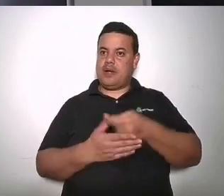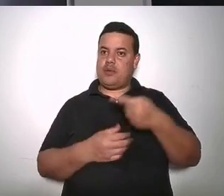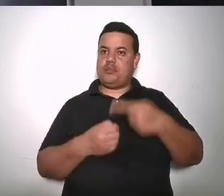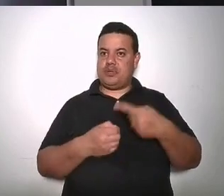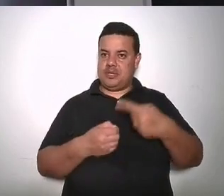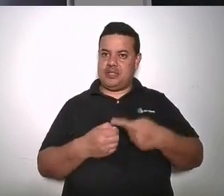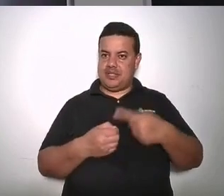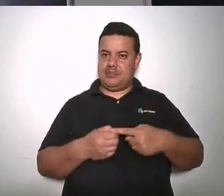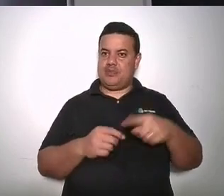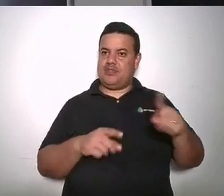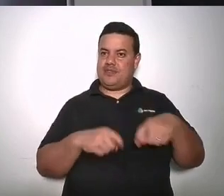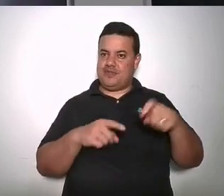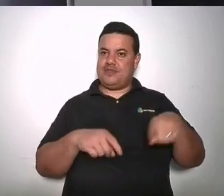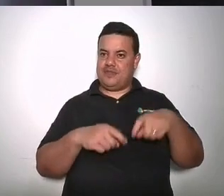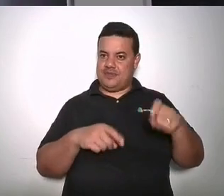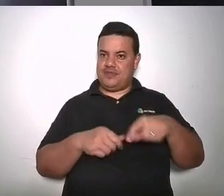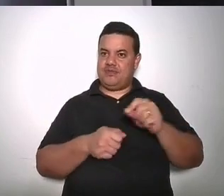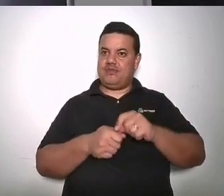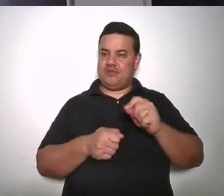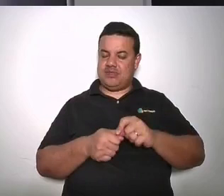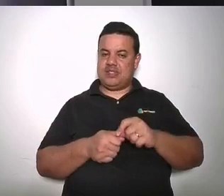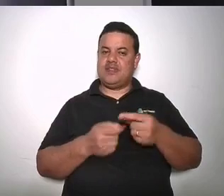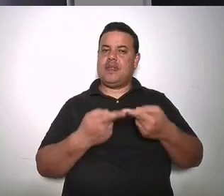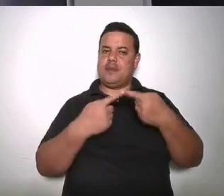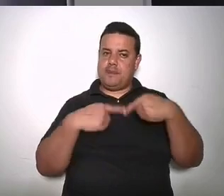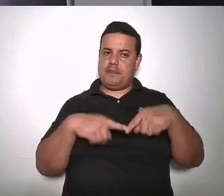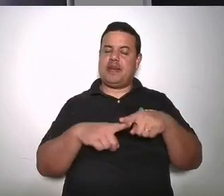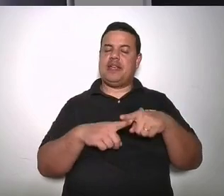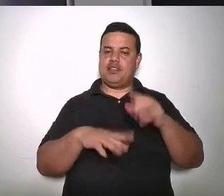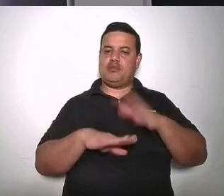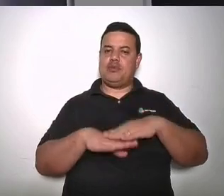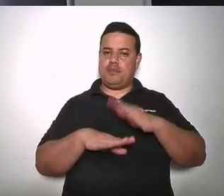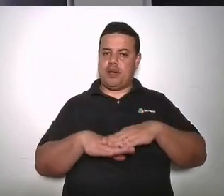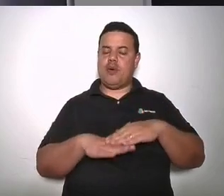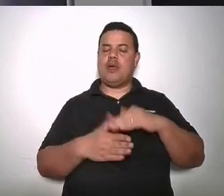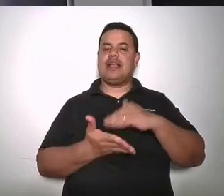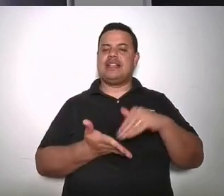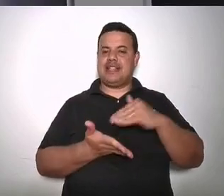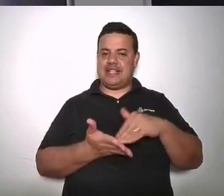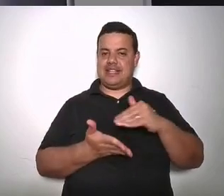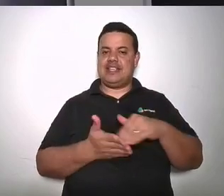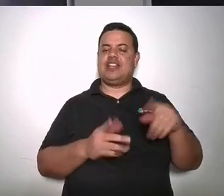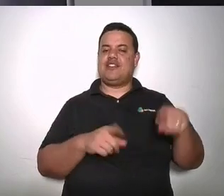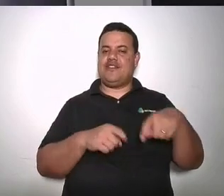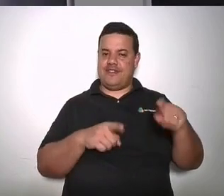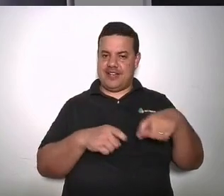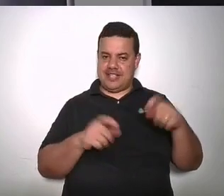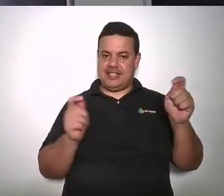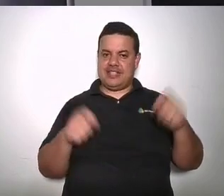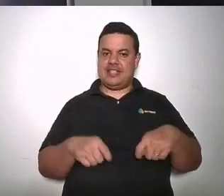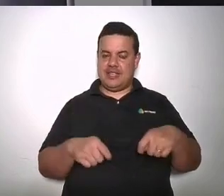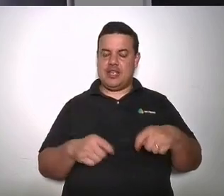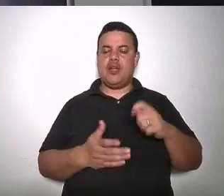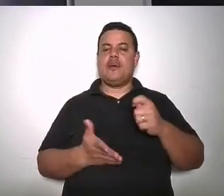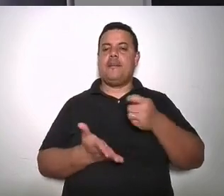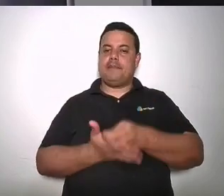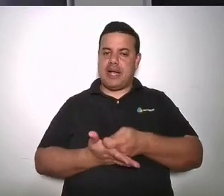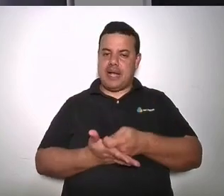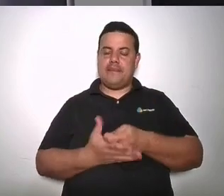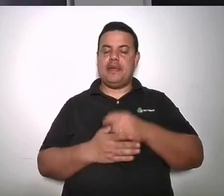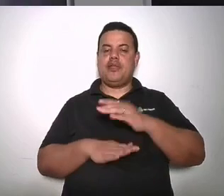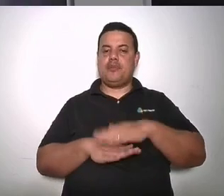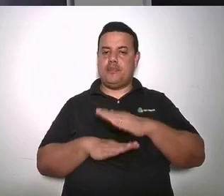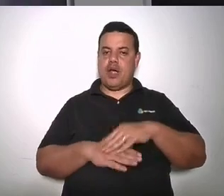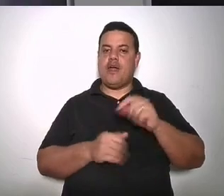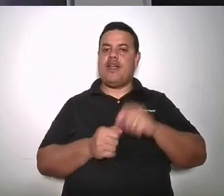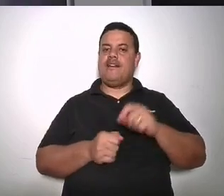Fazenda. Os empréstimos, quem paga é a Secretaria de Fazenda. Então, os pagamentos é feito pela Secretaria de